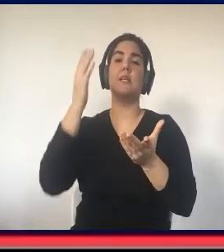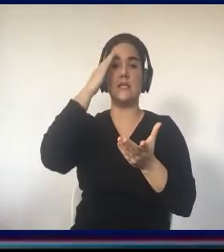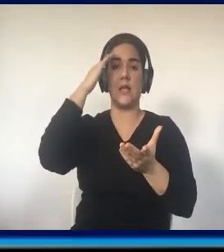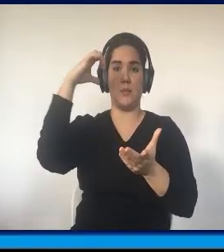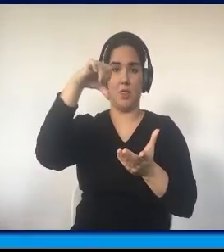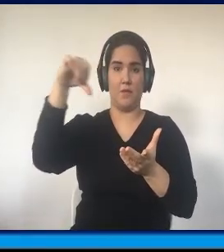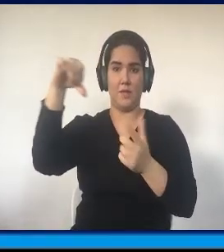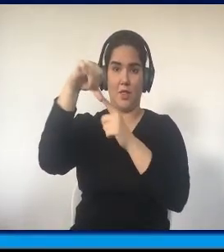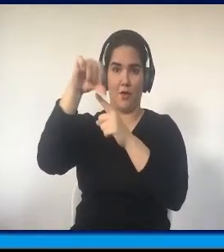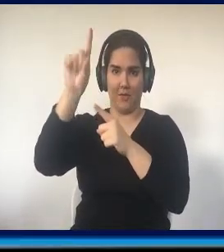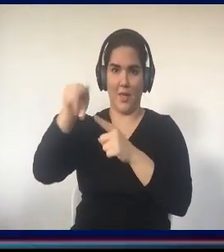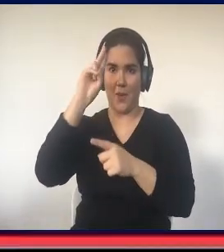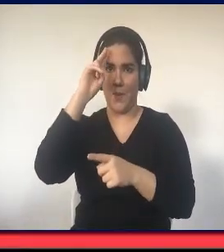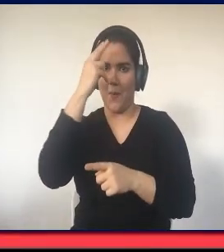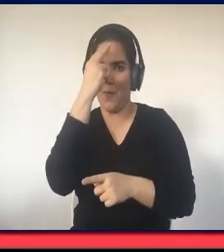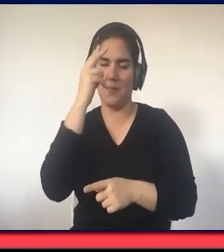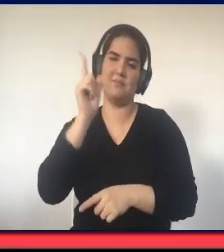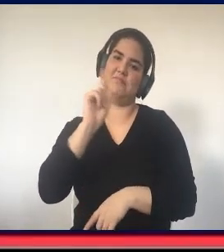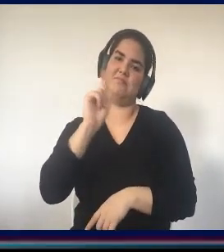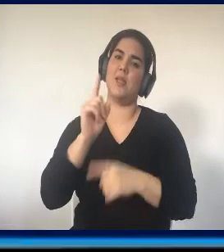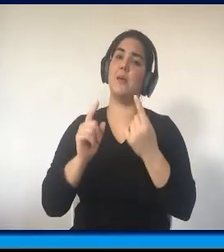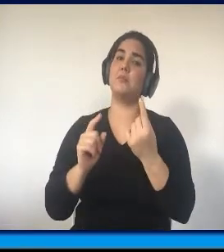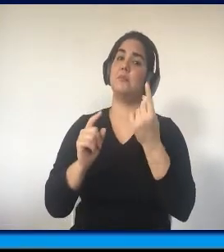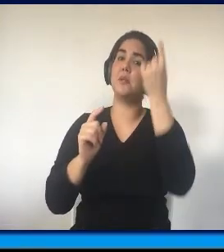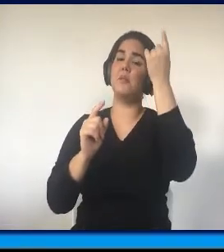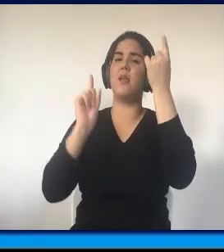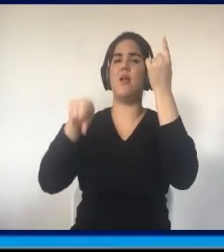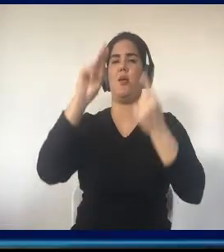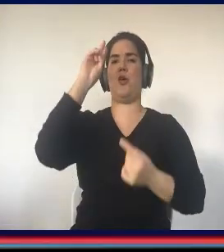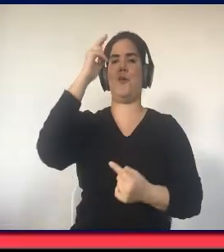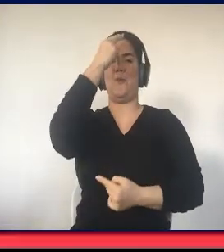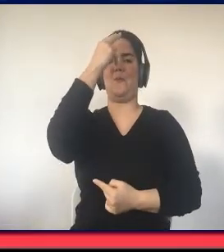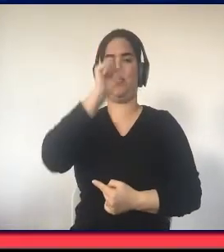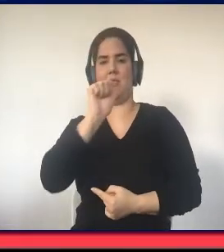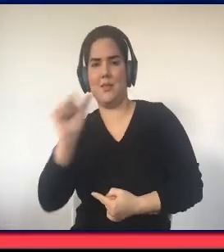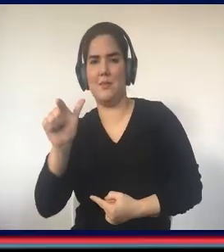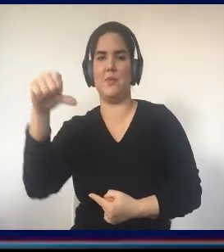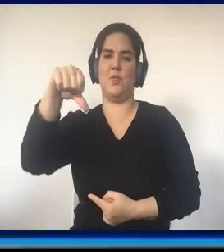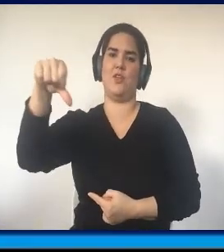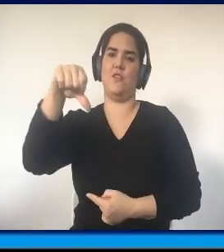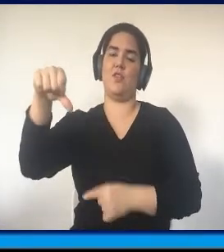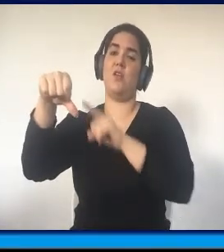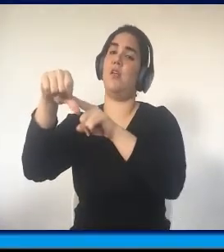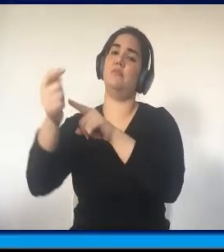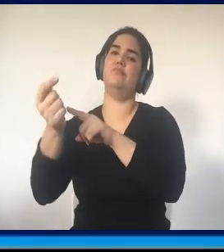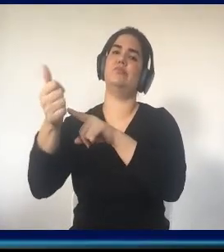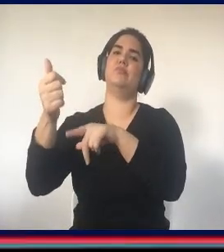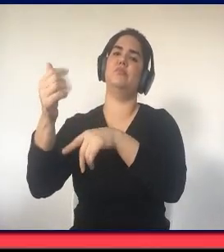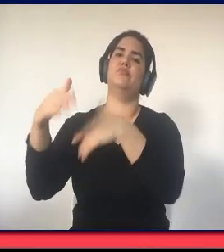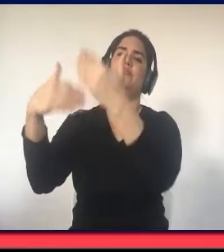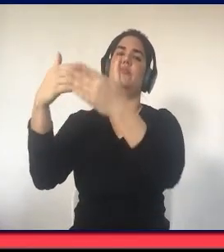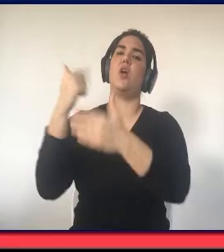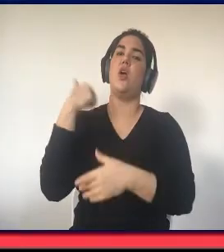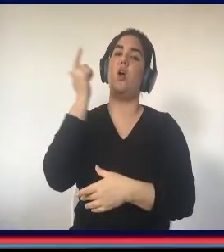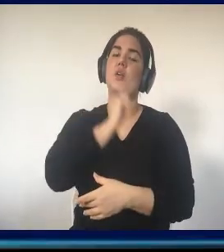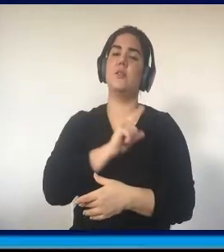o Uber o primeiro. Exatamente. É verdade. E quem se antecipa, ele consegue se basear. O que é